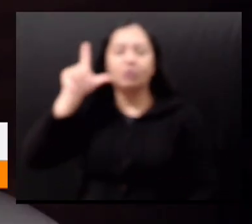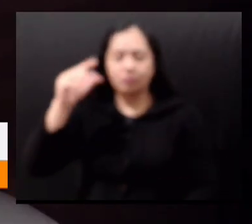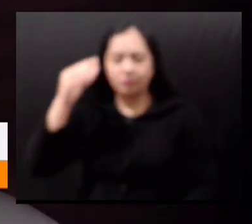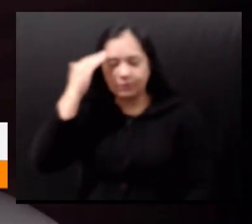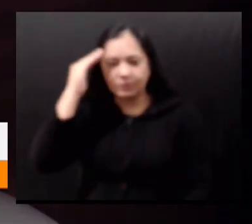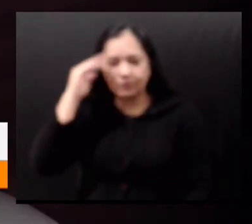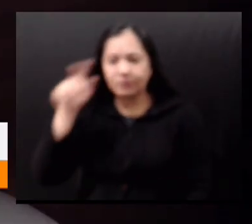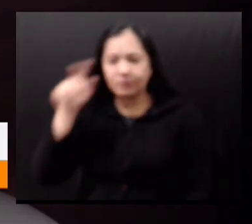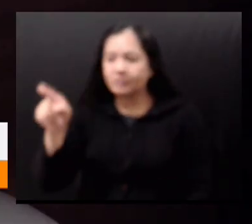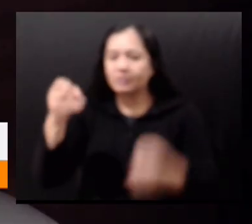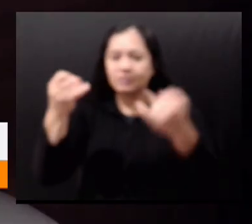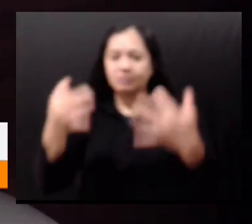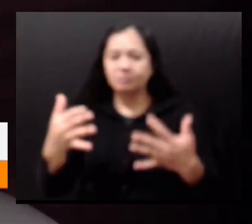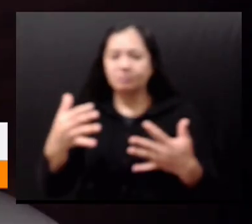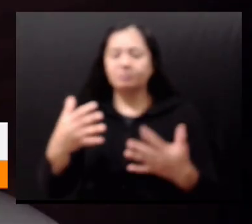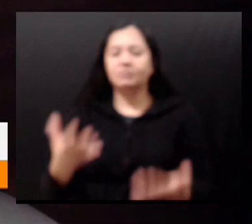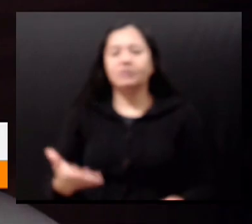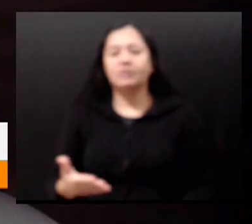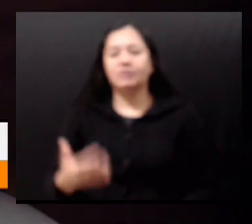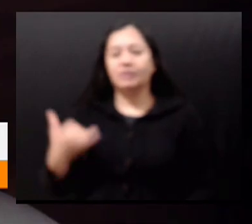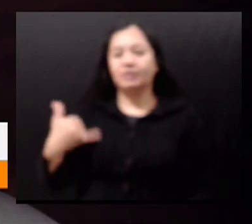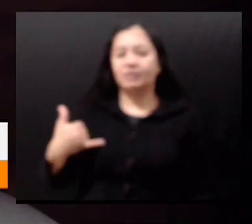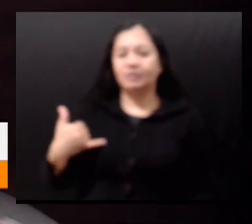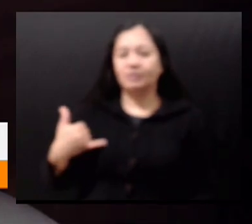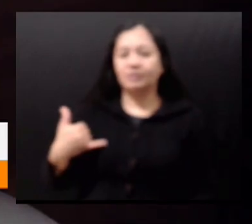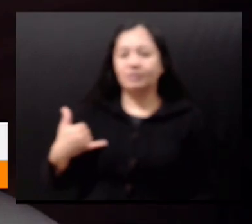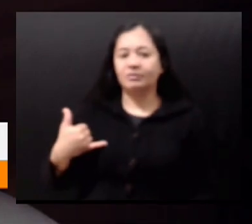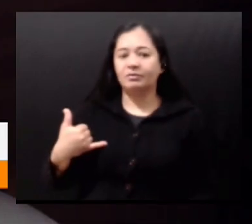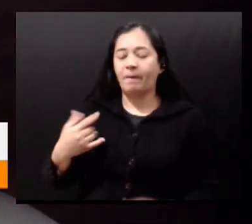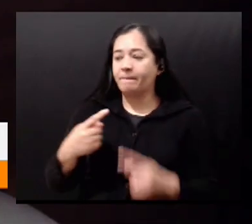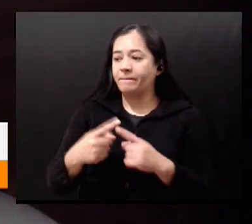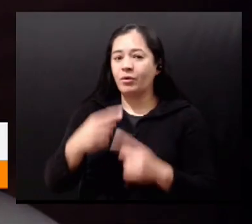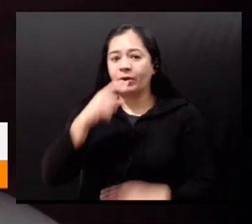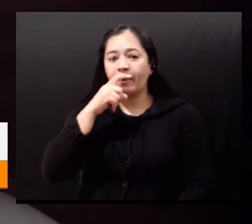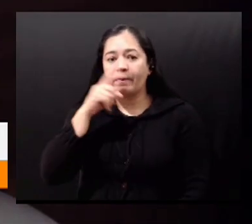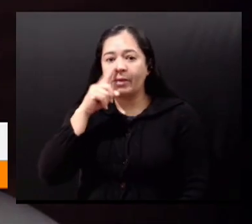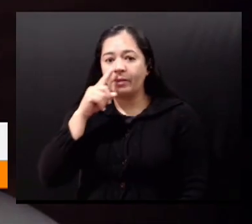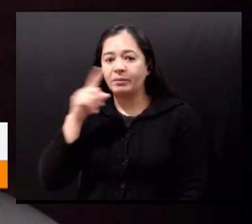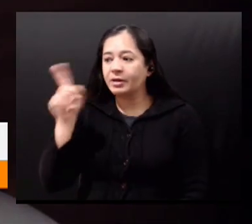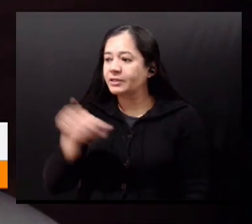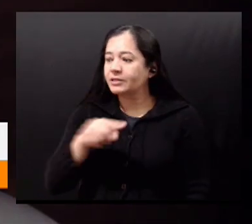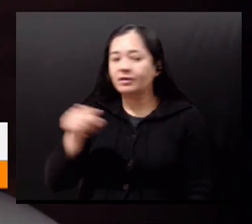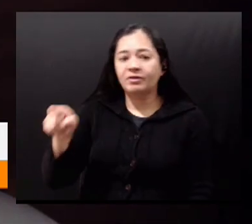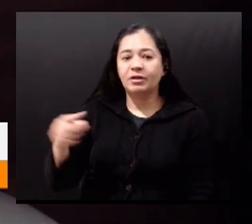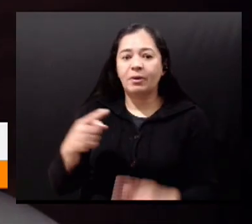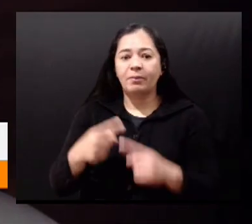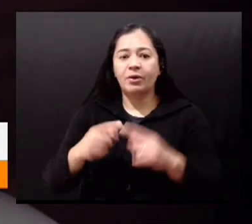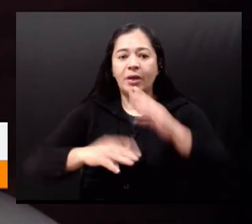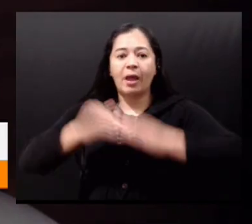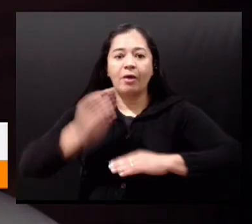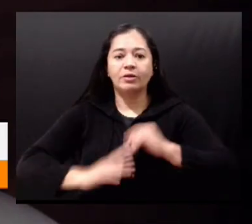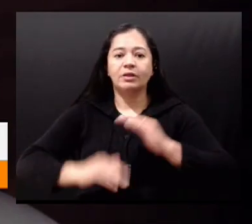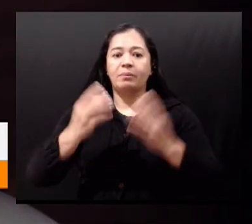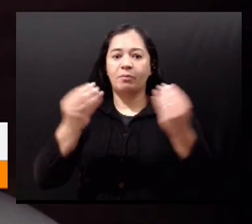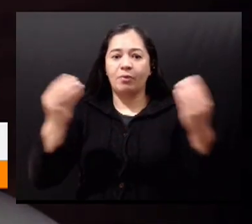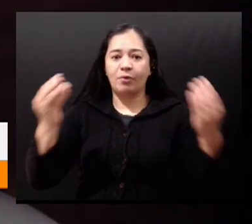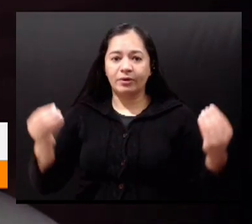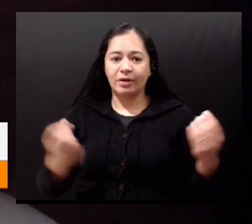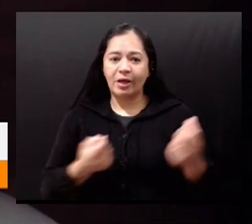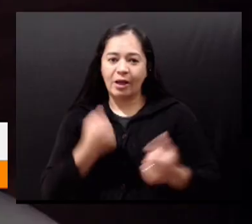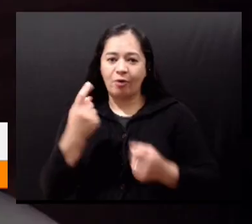infância dos pais, que eram Uhum. pais que invalidavam muita coisa, até por ele ser altas habilidades, que tem algumas características